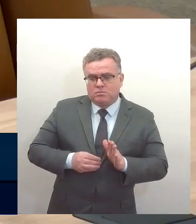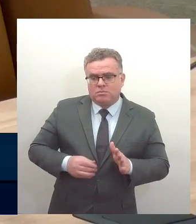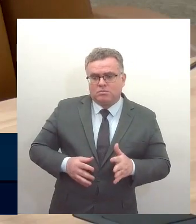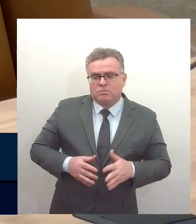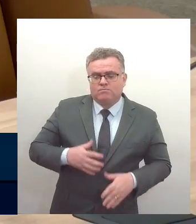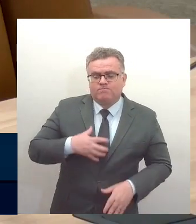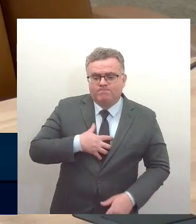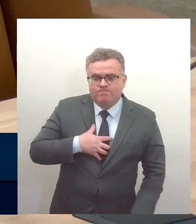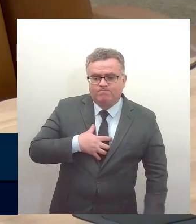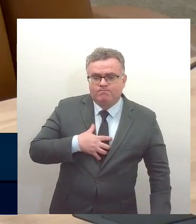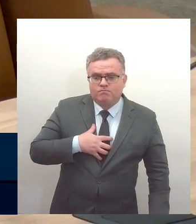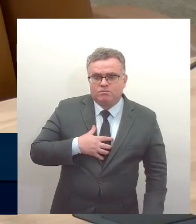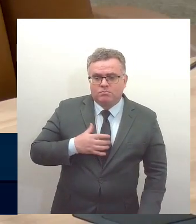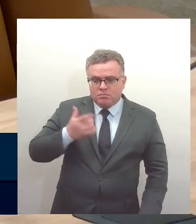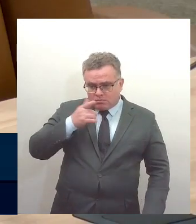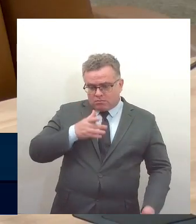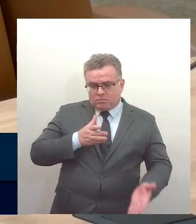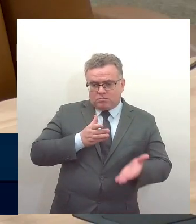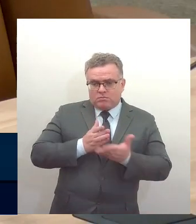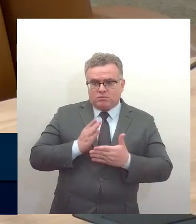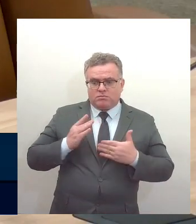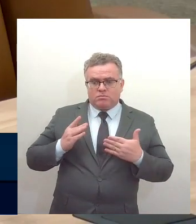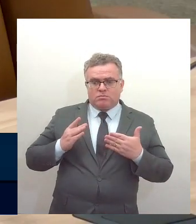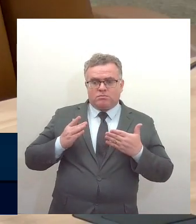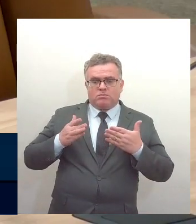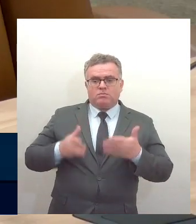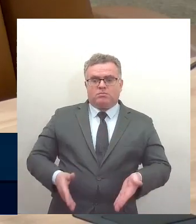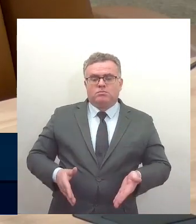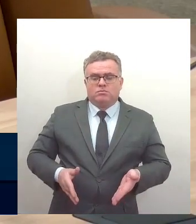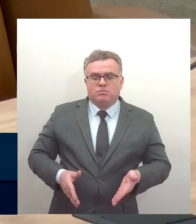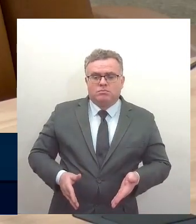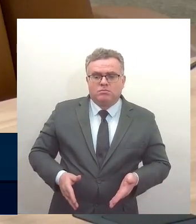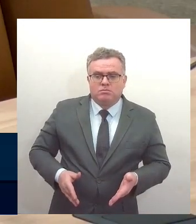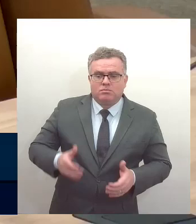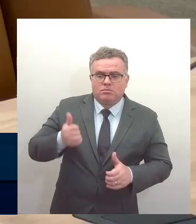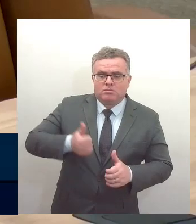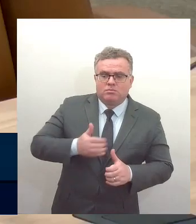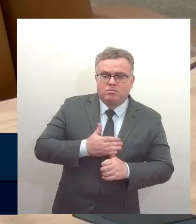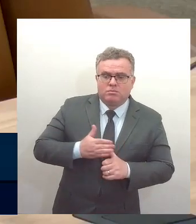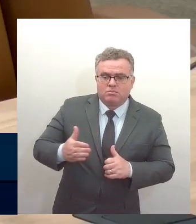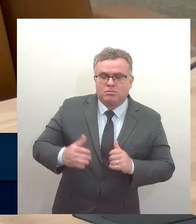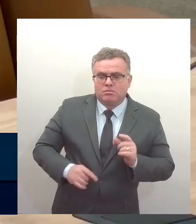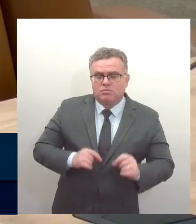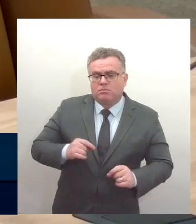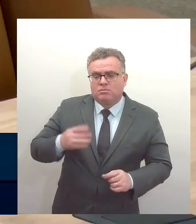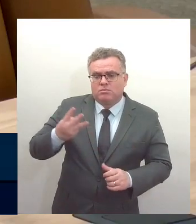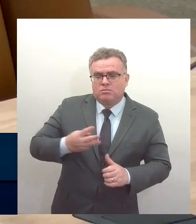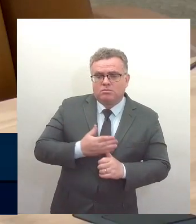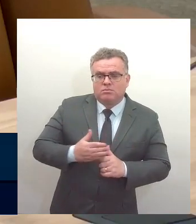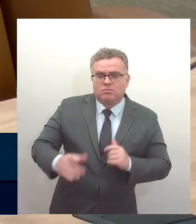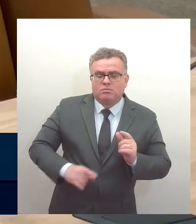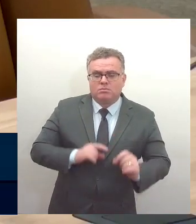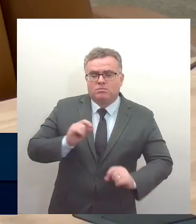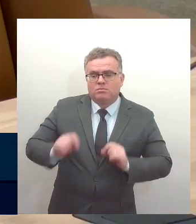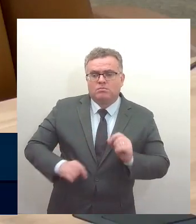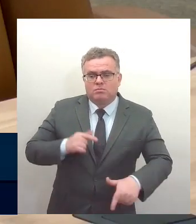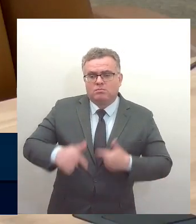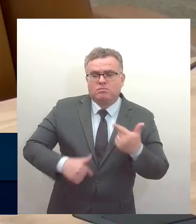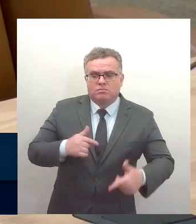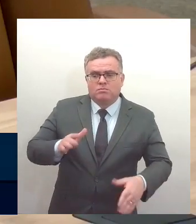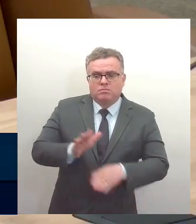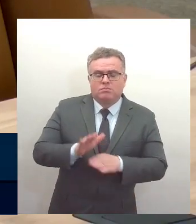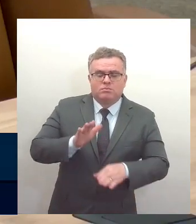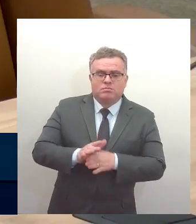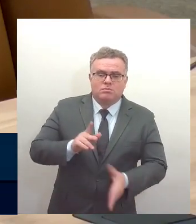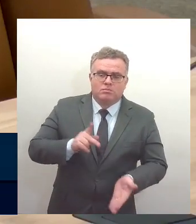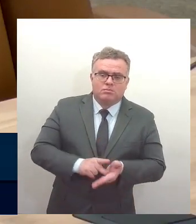como eu cheguei, né, no meu primeiro mandato, no meu segundo e nesse terceiro, né, com aquela vontade de mudar uma realidade, de mudar algo, e termina o mandato,